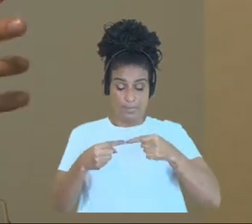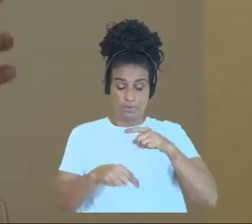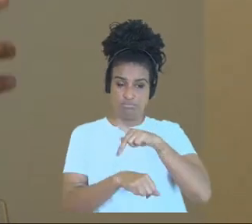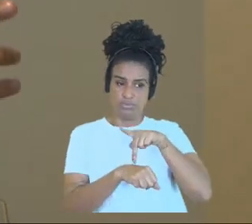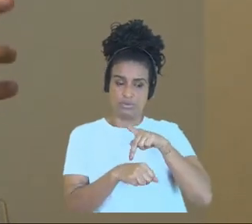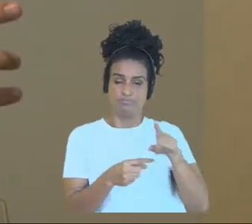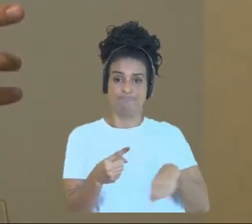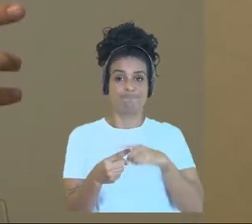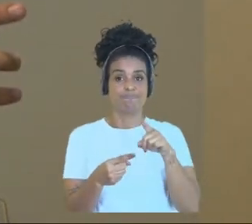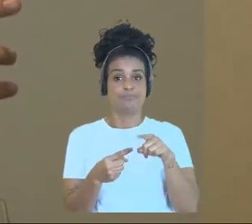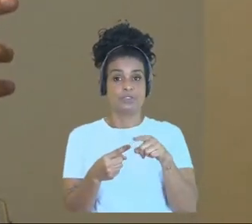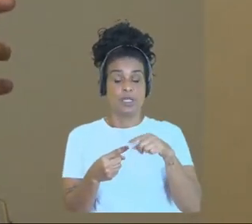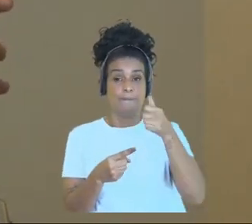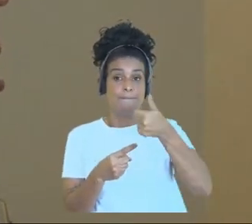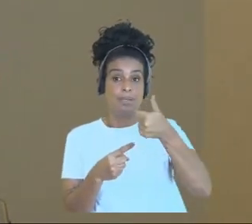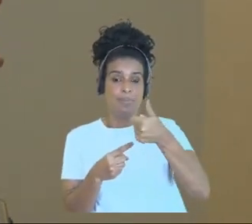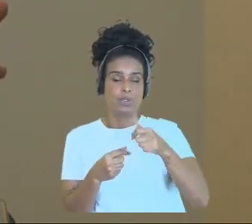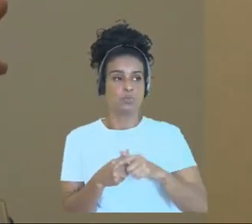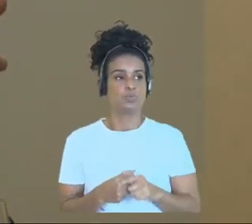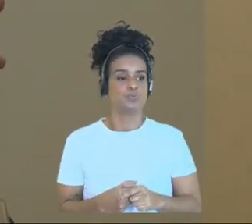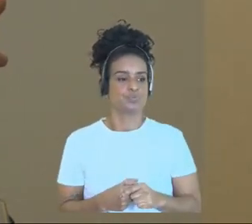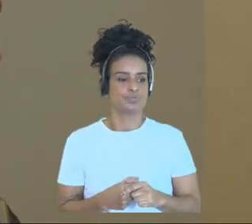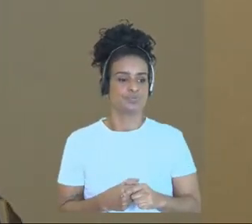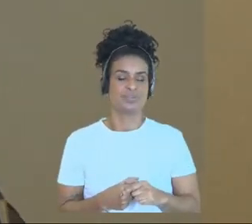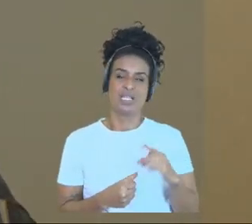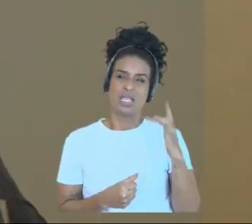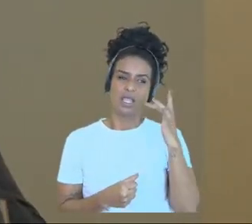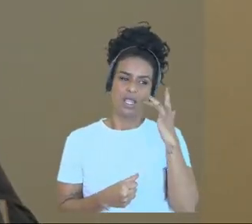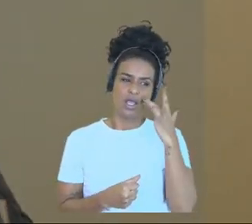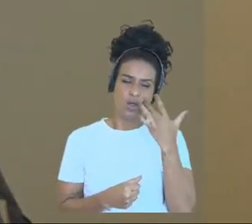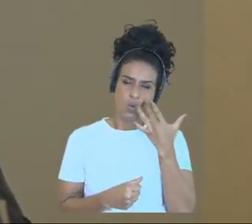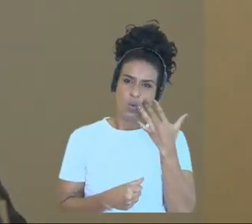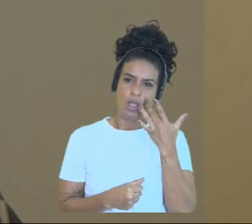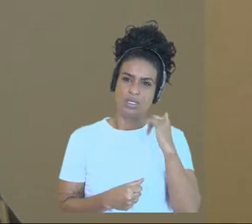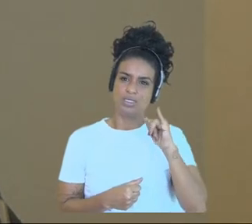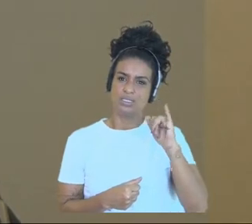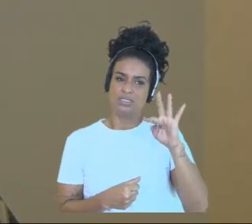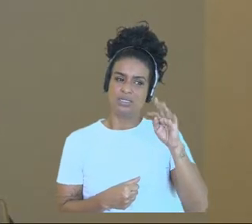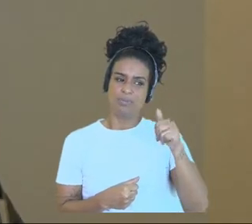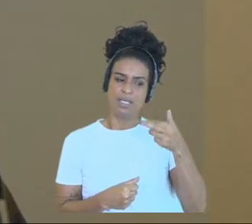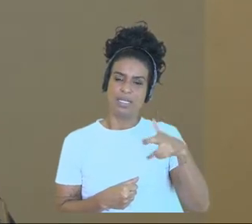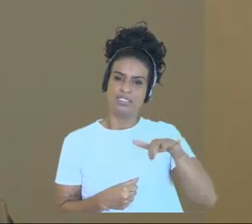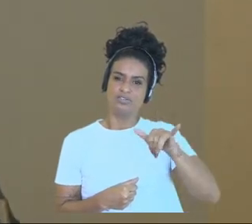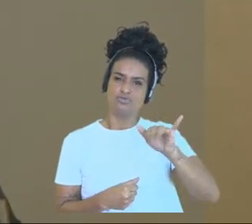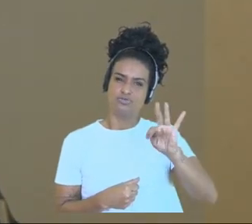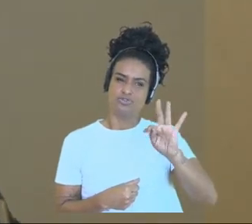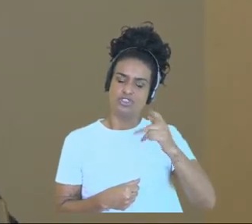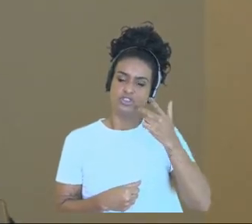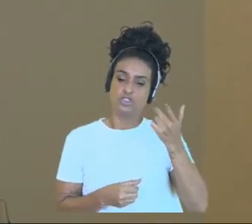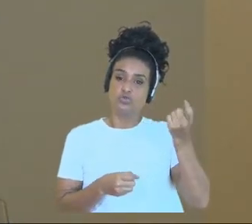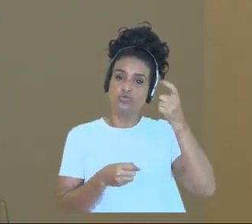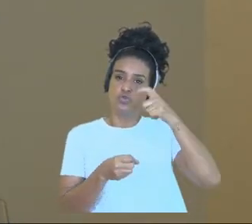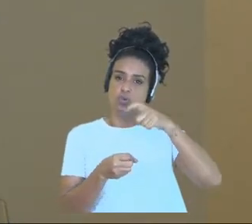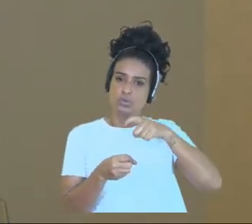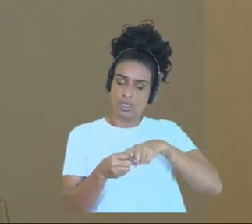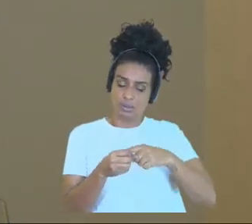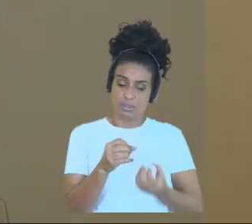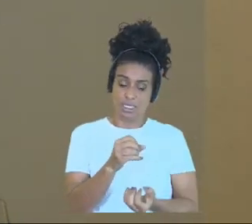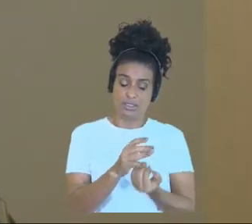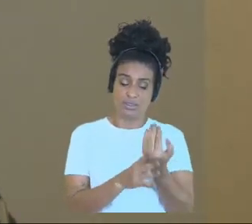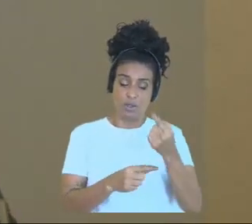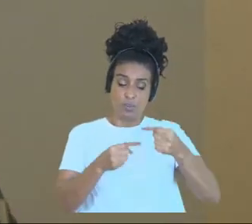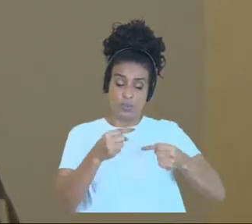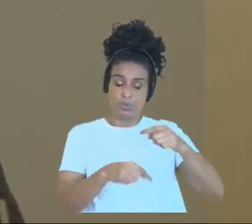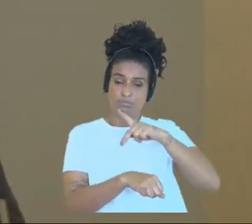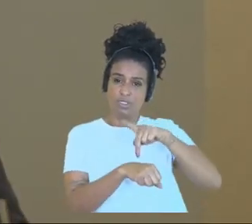externa. O primeiro desafio, eu acho que é recolocar o Itamaraty dentro do jogo da formulação da política